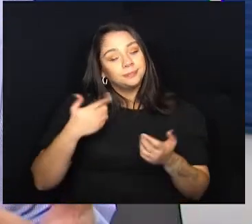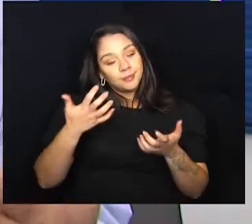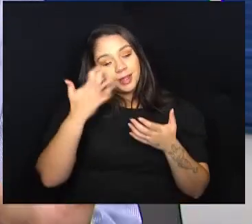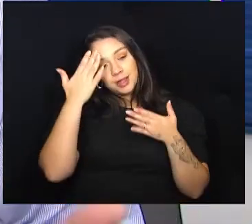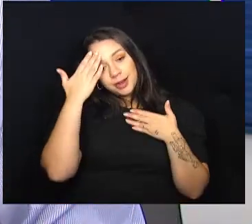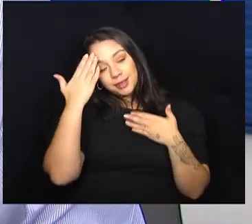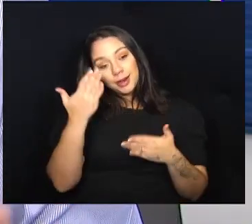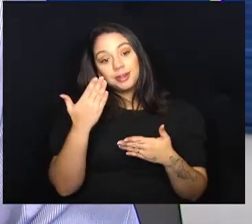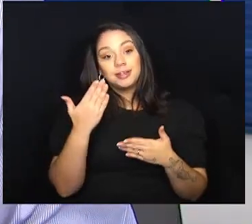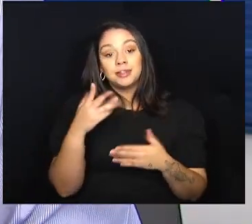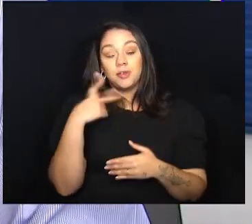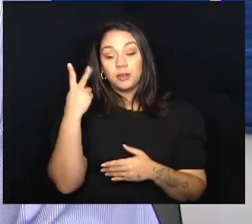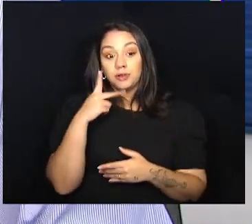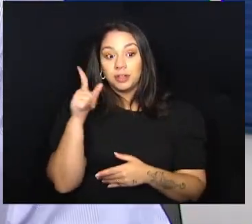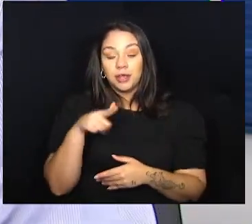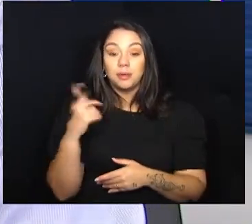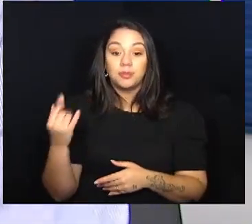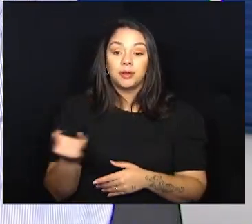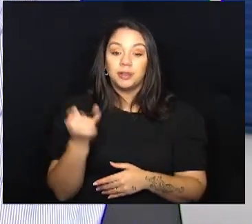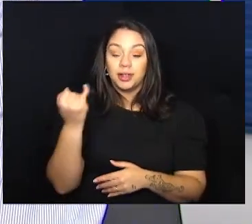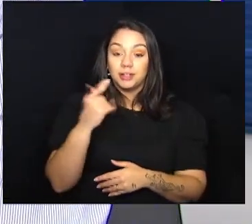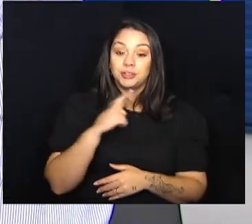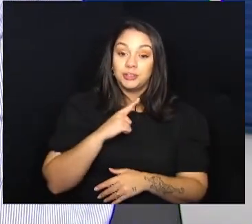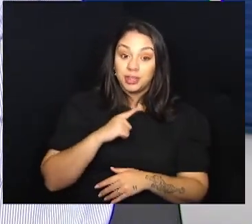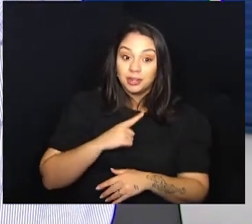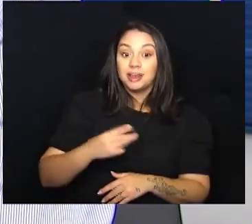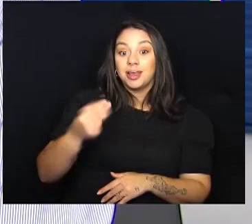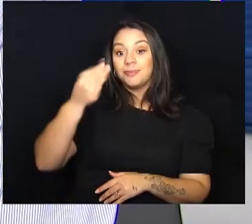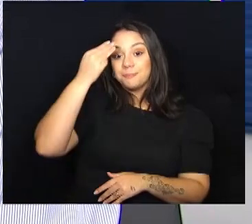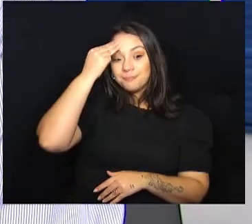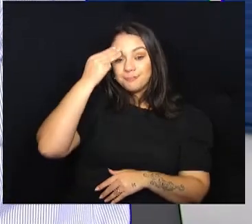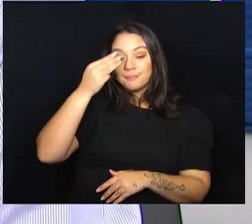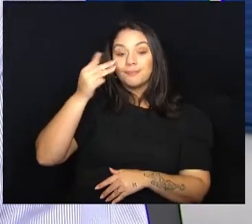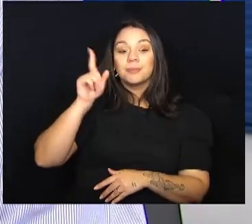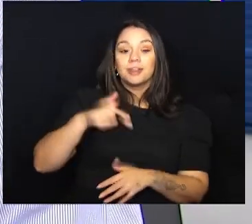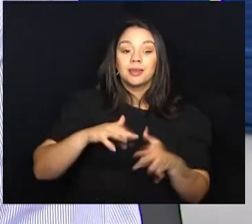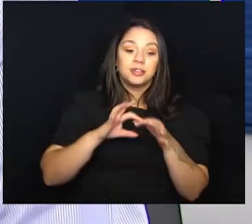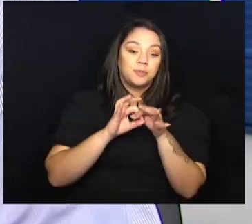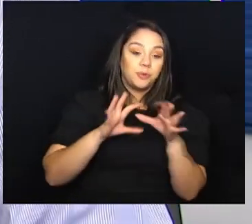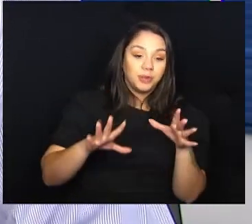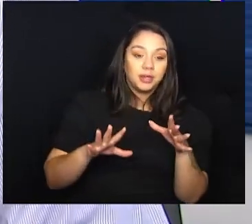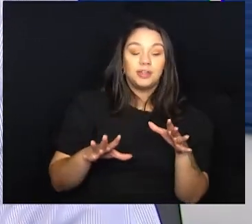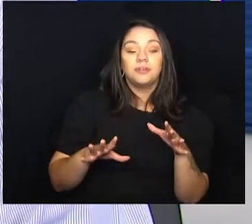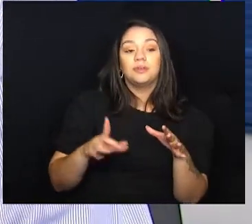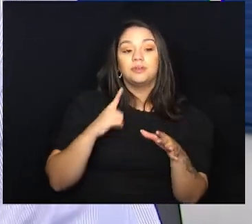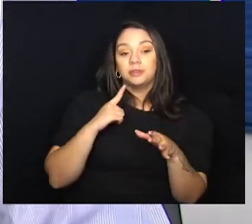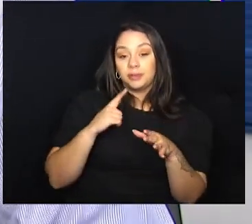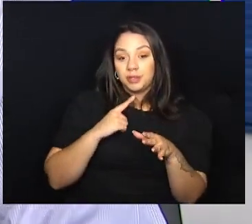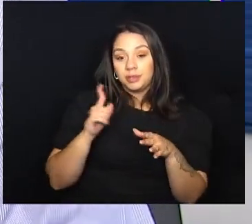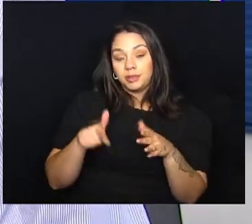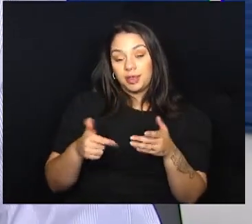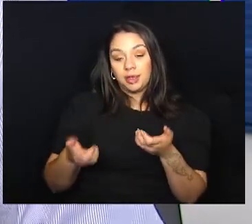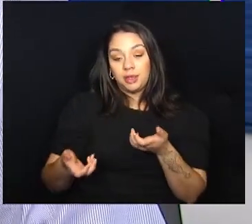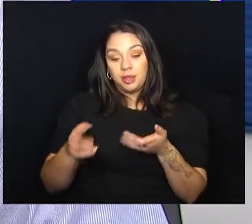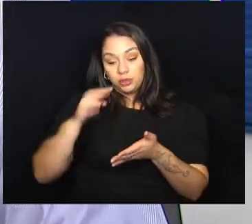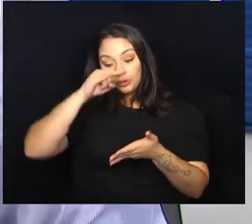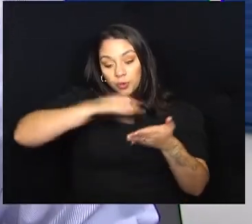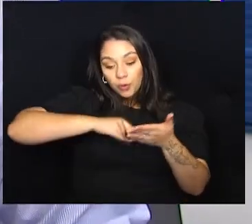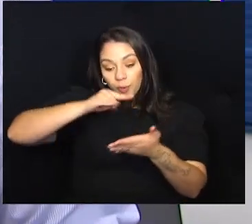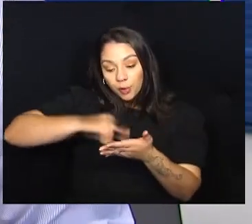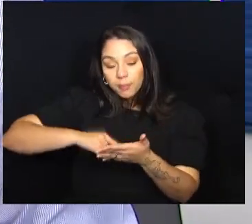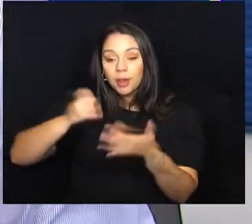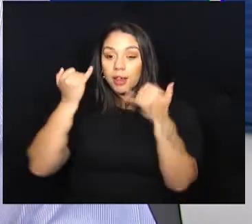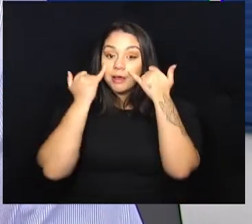da Câmara ter esse memorial e tornar disponível e acessível esse acervo de documentos, informações